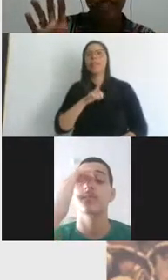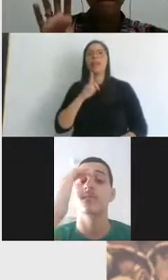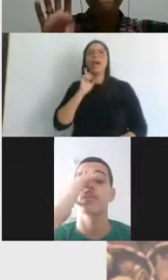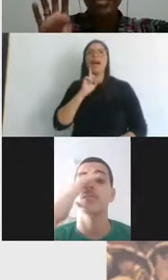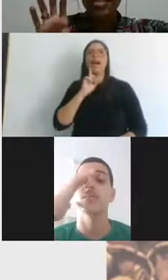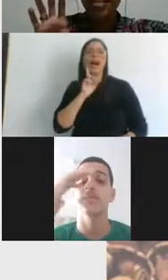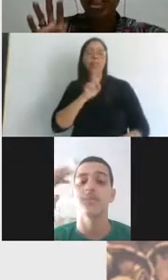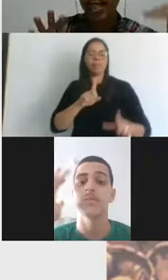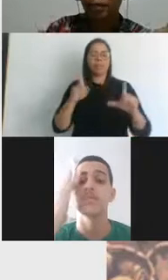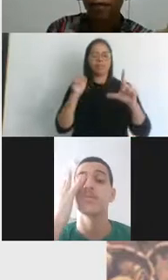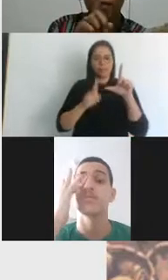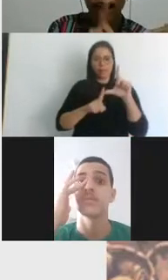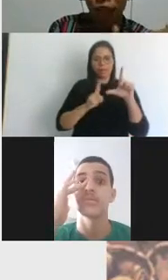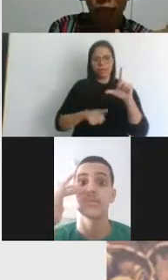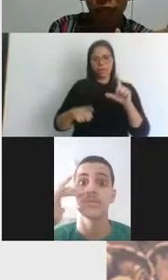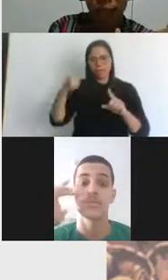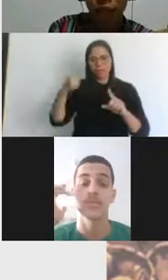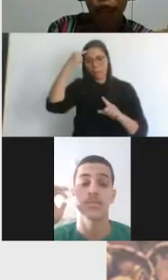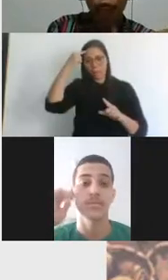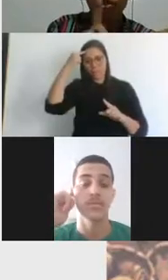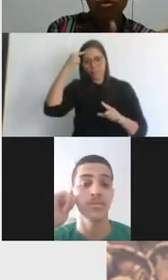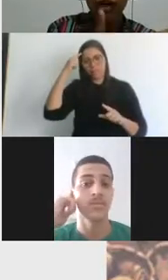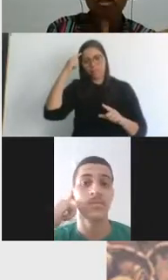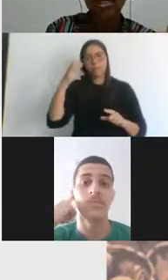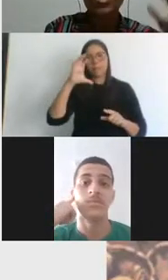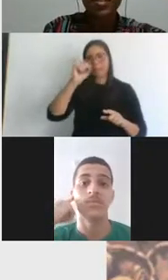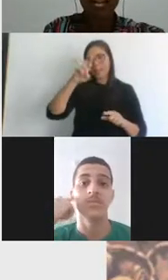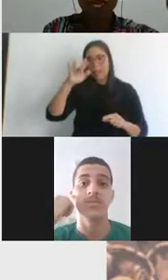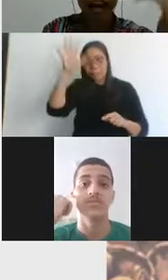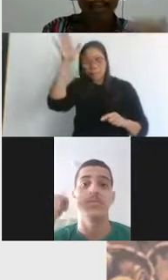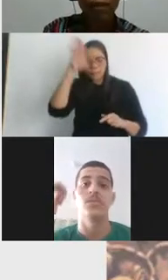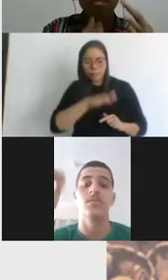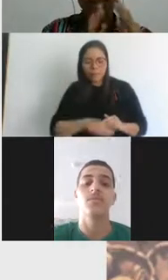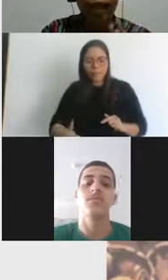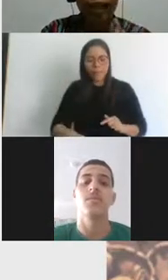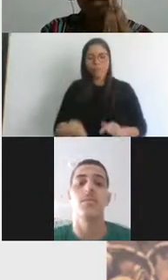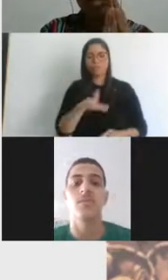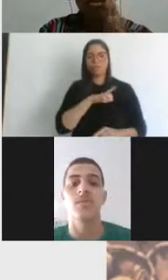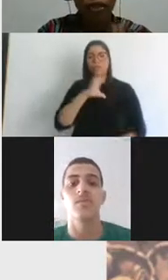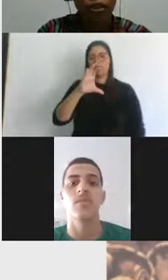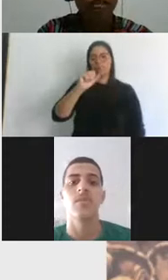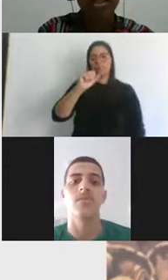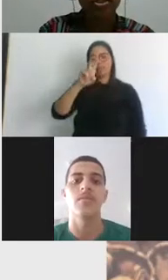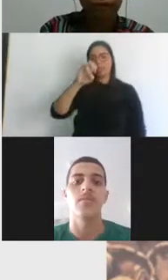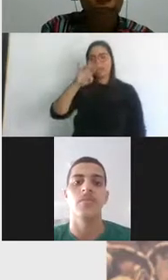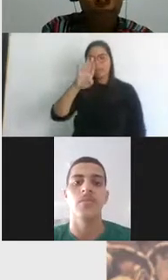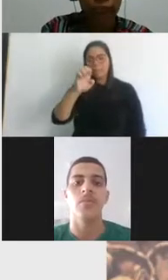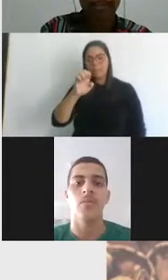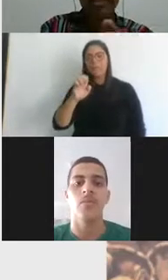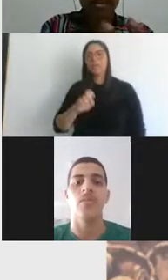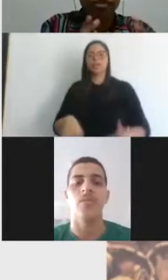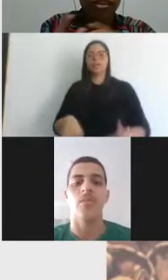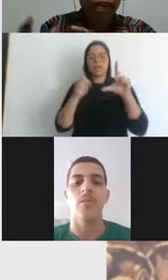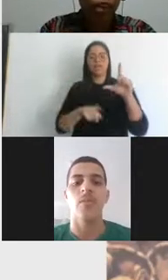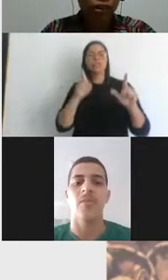Latina pensando de Caribe para baixo tá os estudos decoloniais traz o Caribe para a perspectiva latino-americana